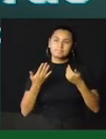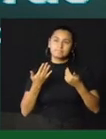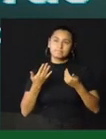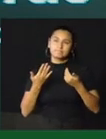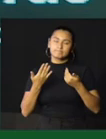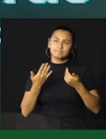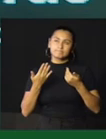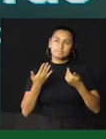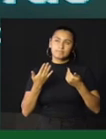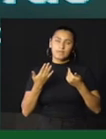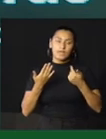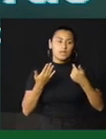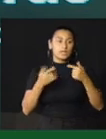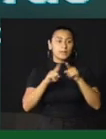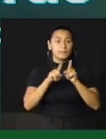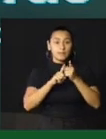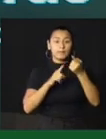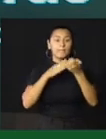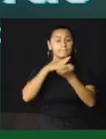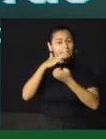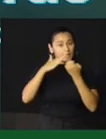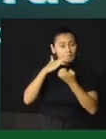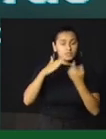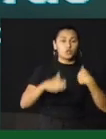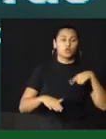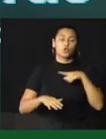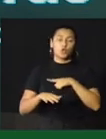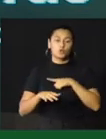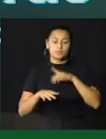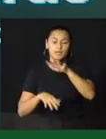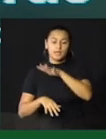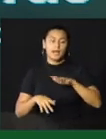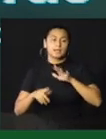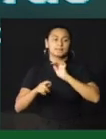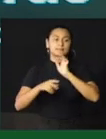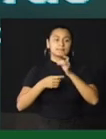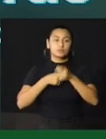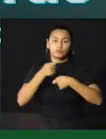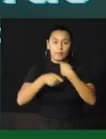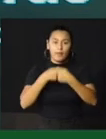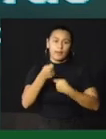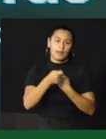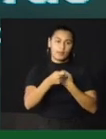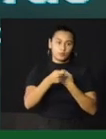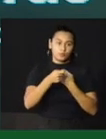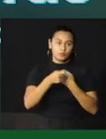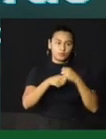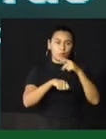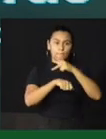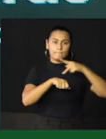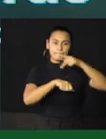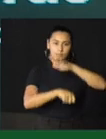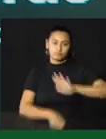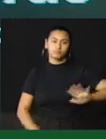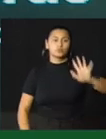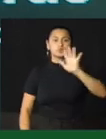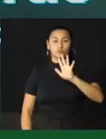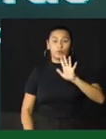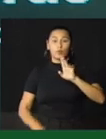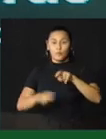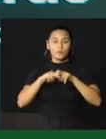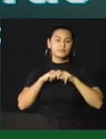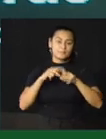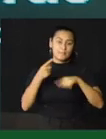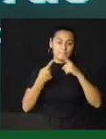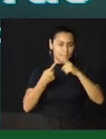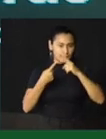da nossa das nossas empresas no mercado internacional Então essa é a primeira missão que eu quero deixar que